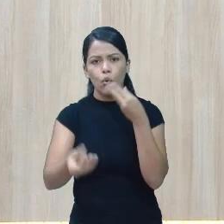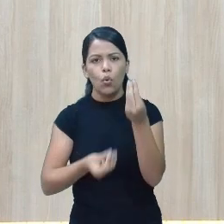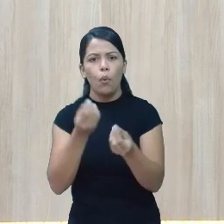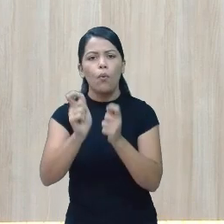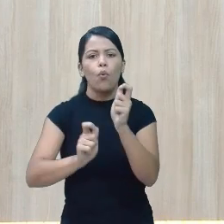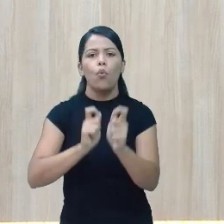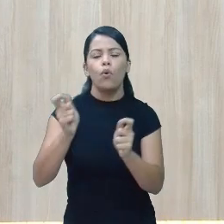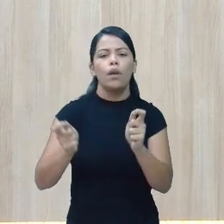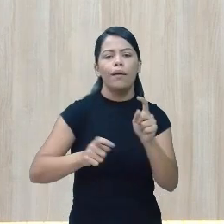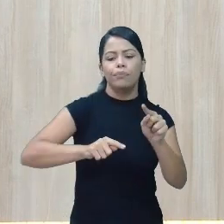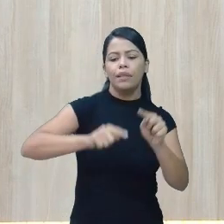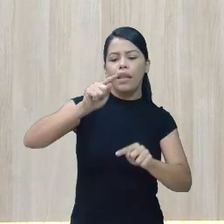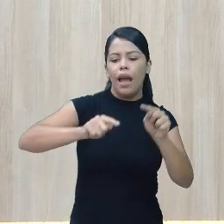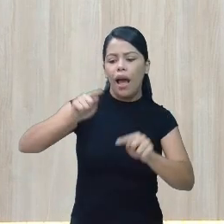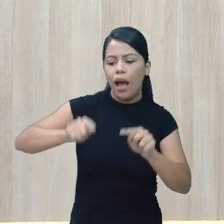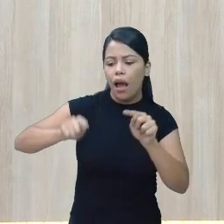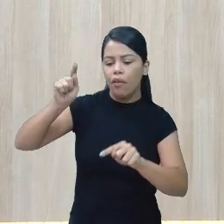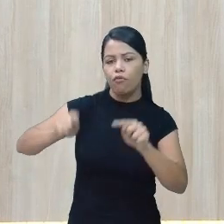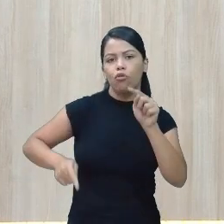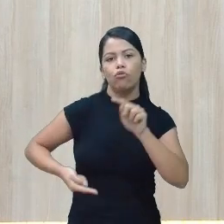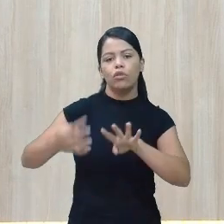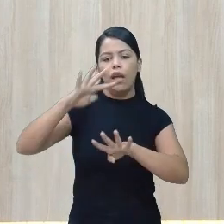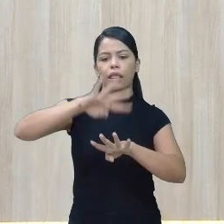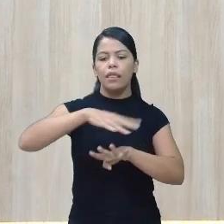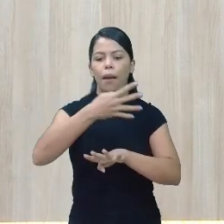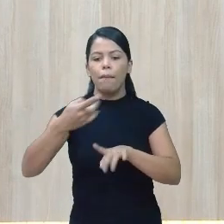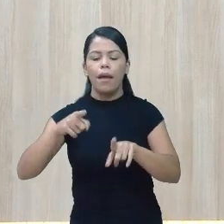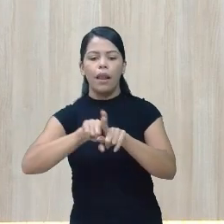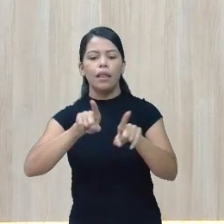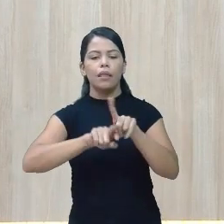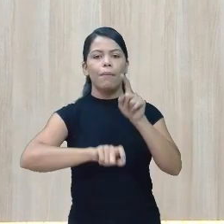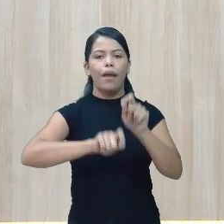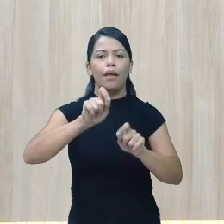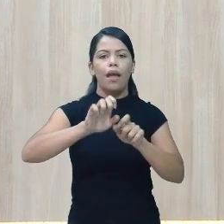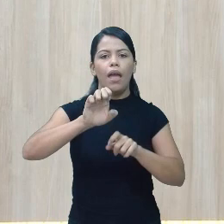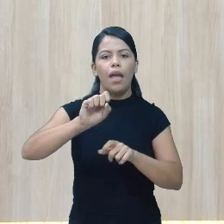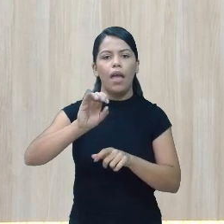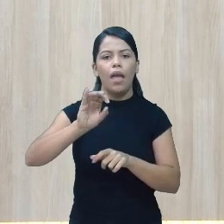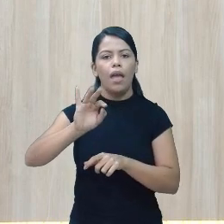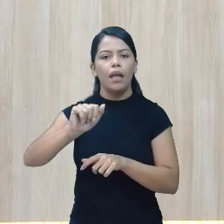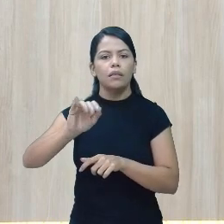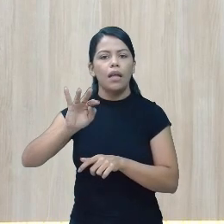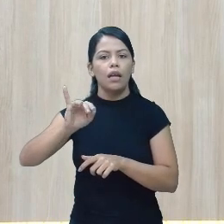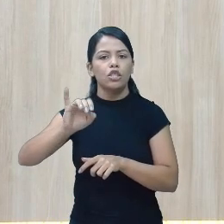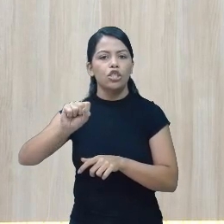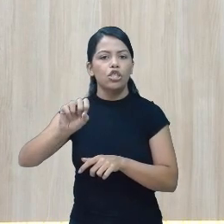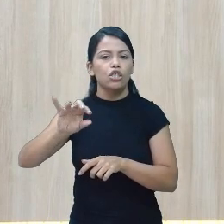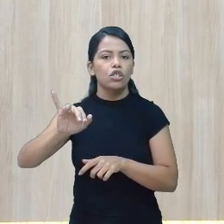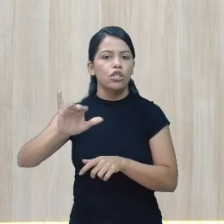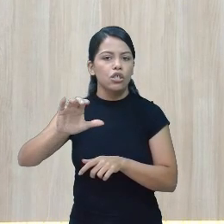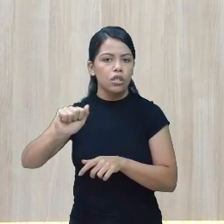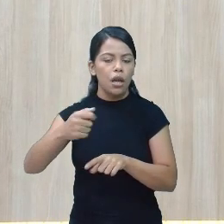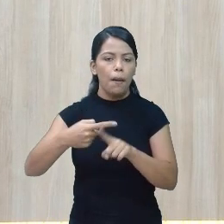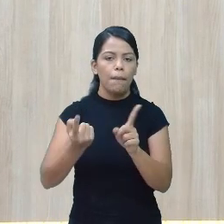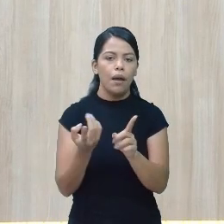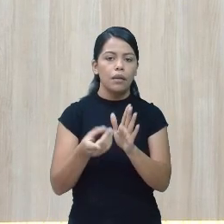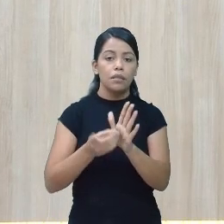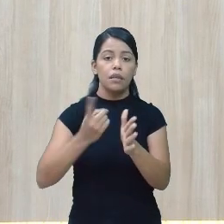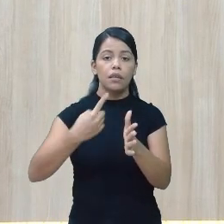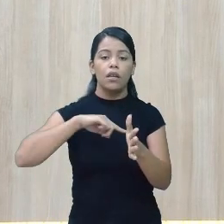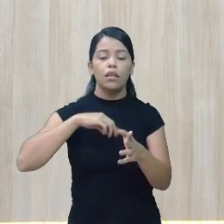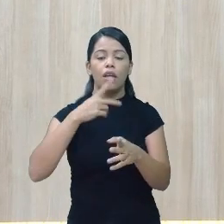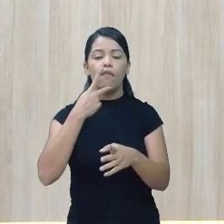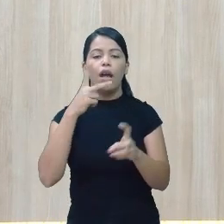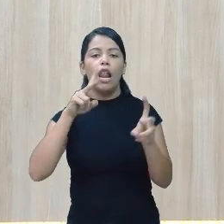com gráficos, com tabelas, com medidas estatísticas, né? Só que antes da gente falar um pouco desses elementos técnicos, que são